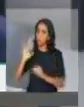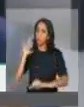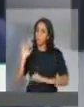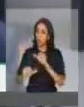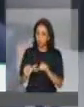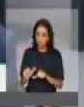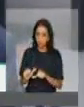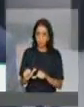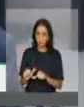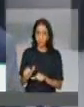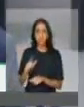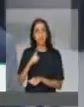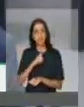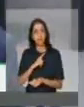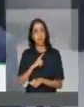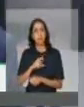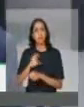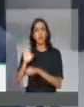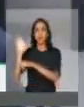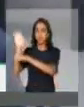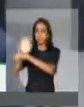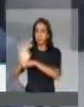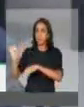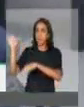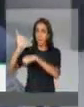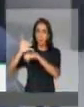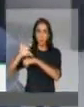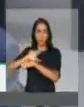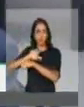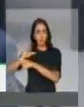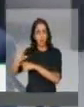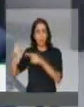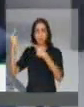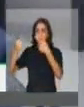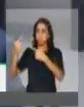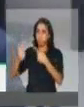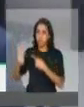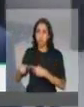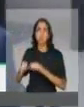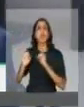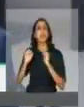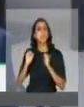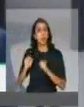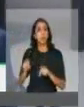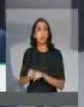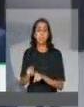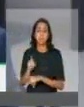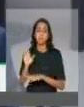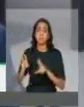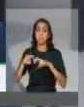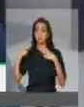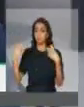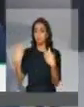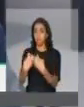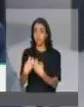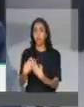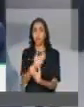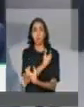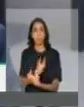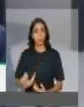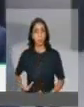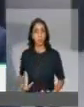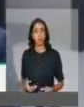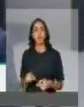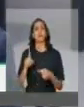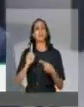debates em muitas capitais, abertos a todos, se possível em praça pública, com os eixos